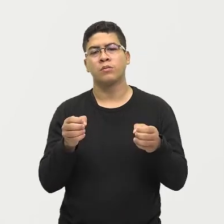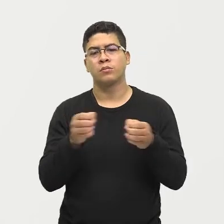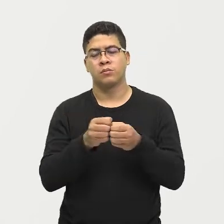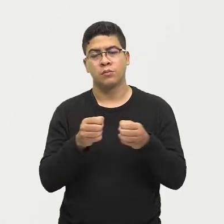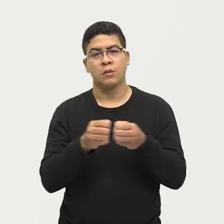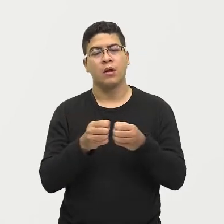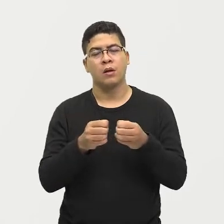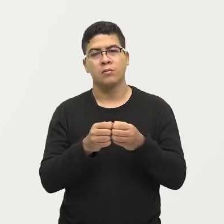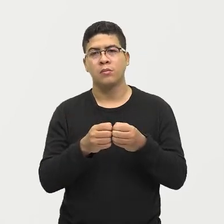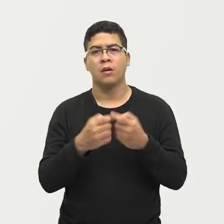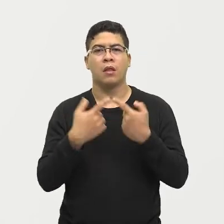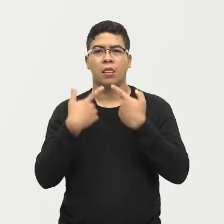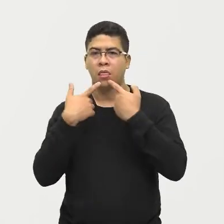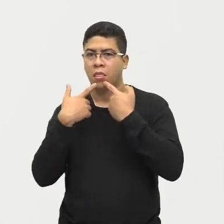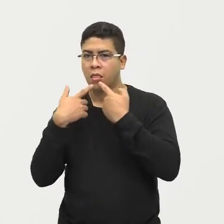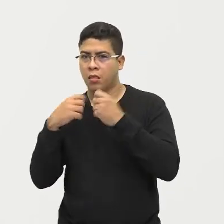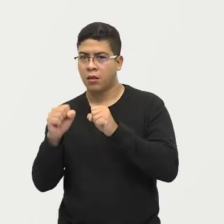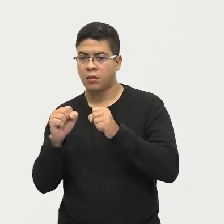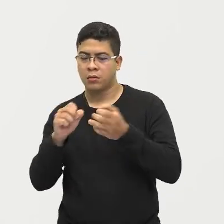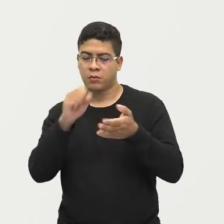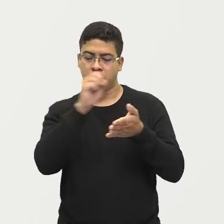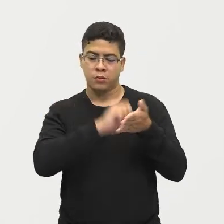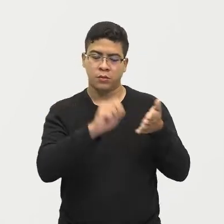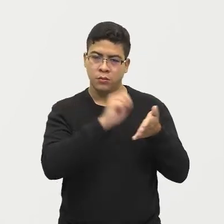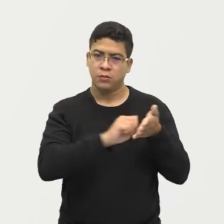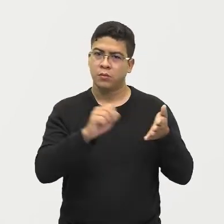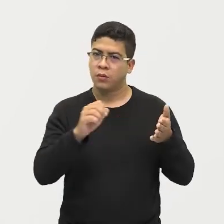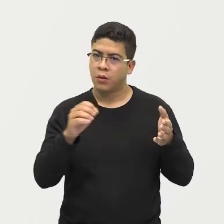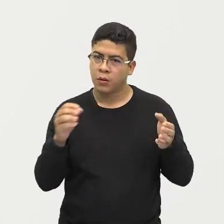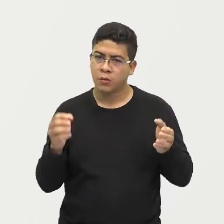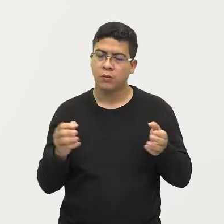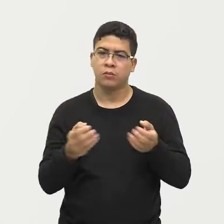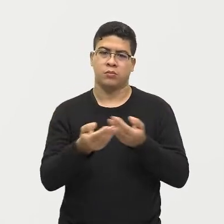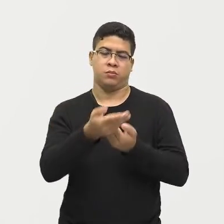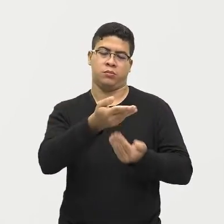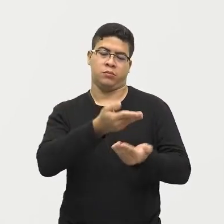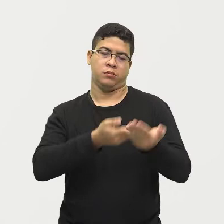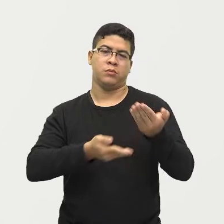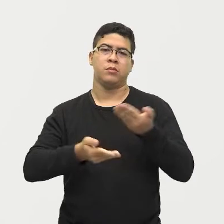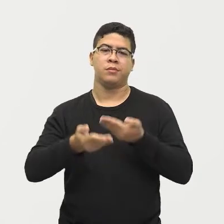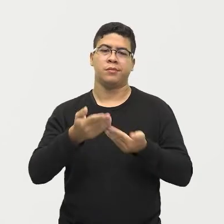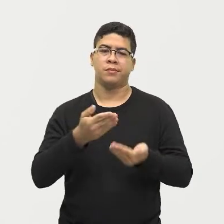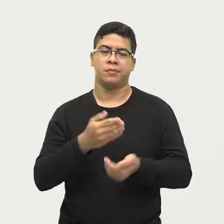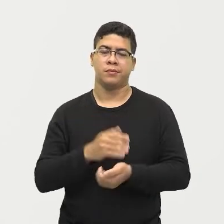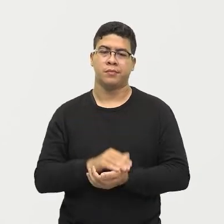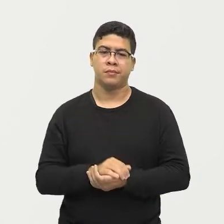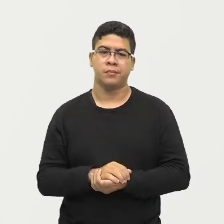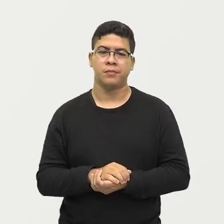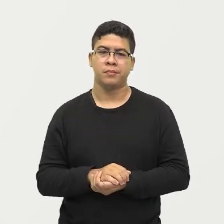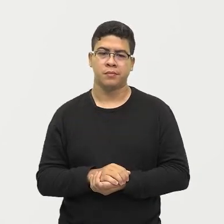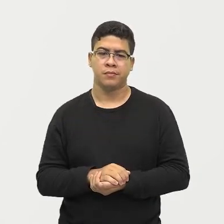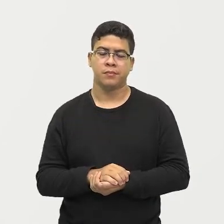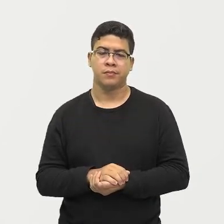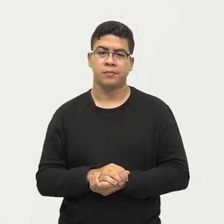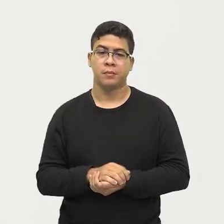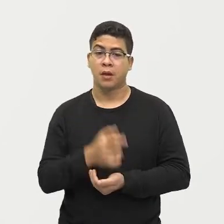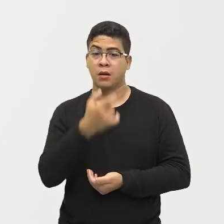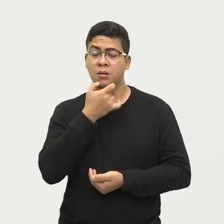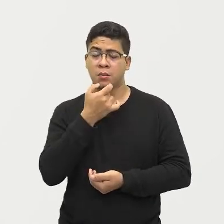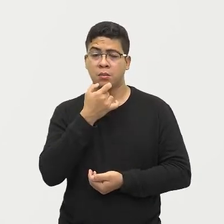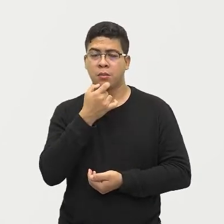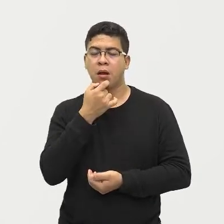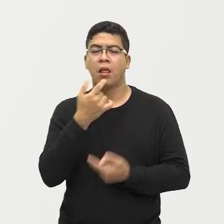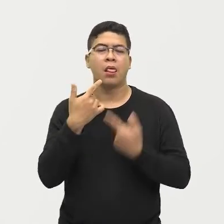escrita na linguagem. Então vamos prosseguindo, olha só, falando ainda sobre Mário de Andrade. Para Mário,